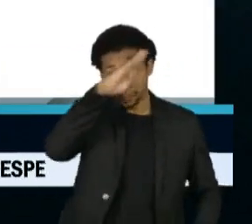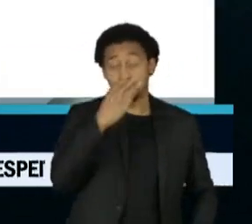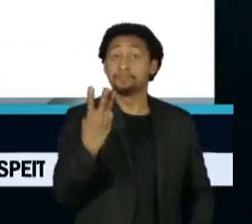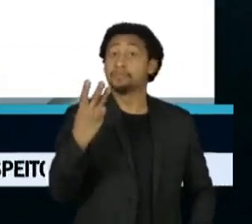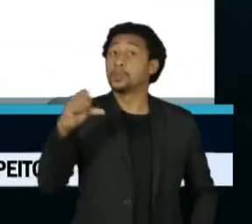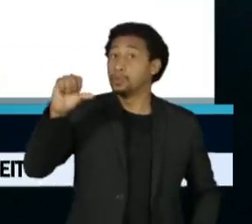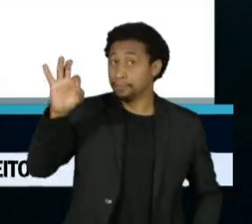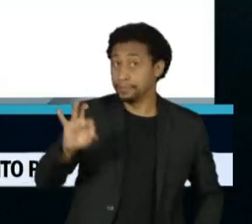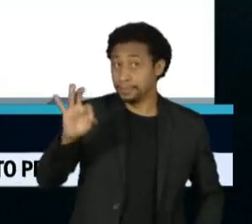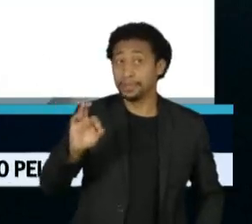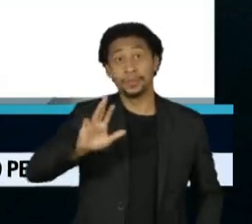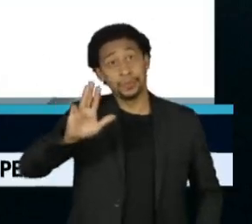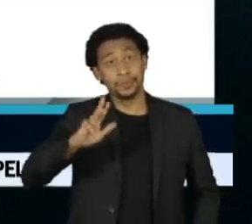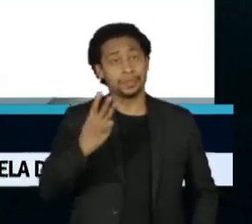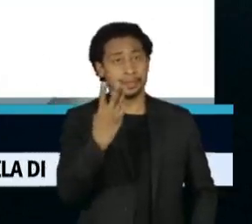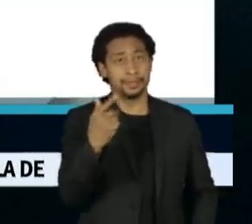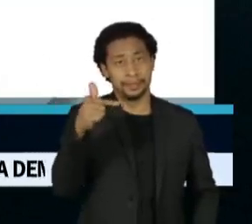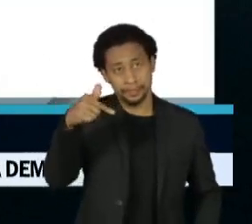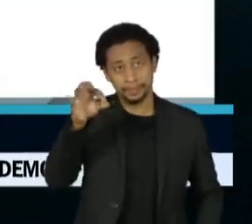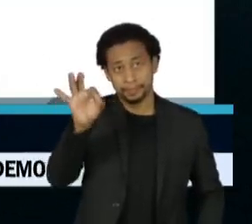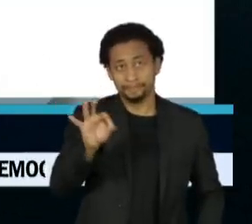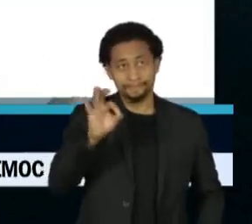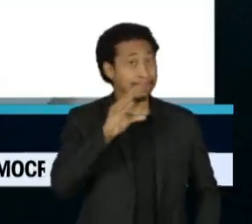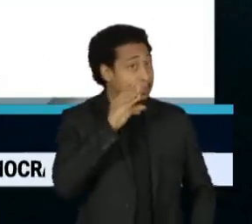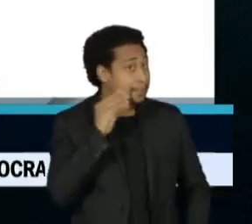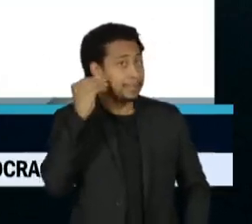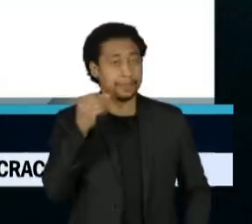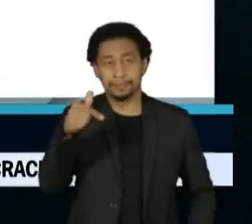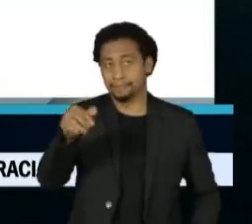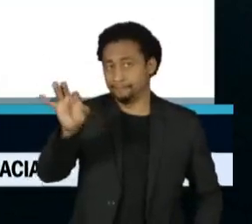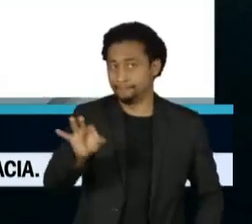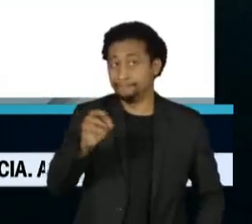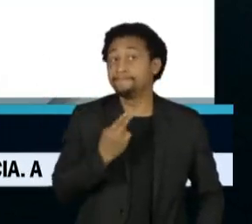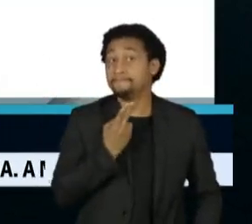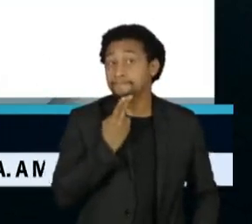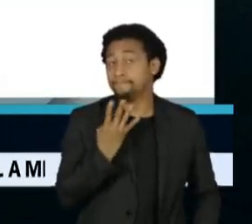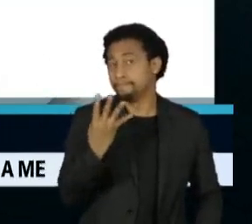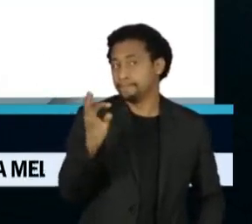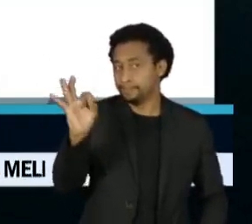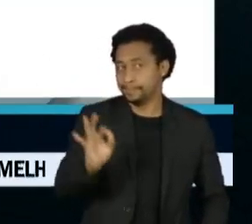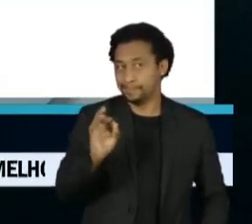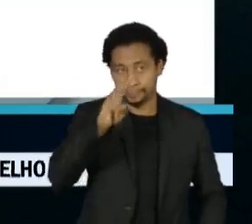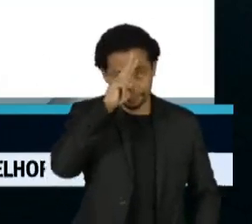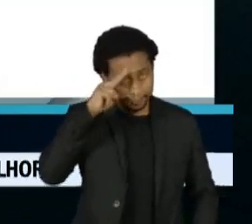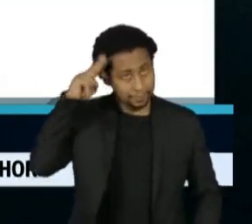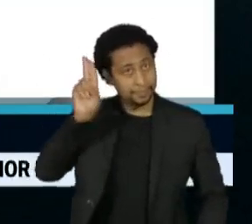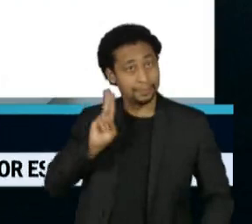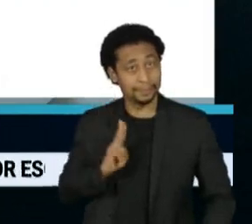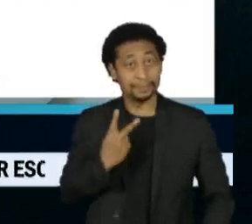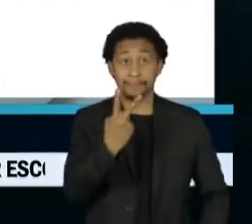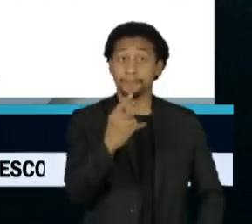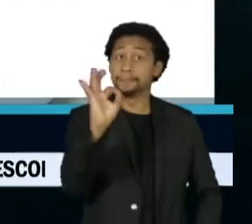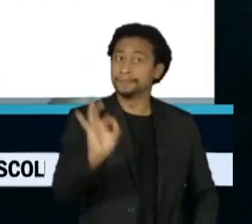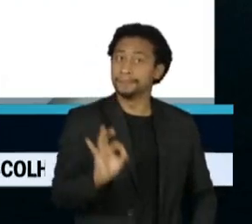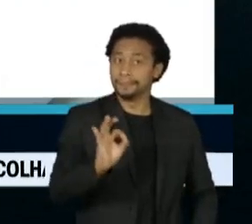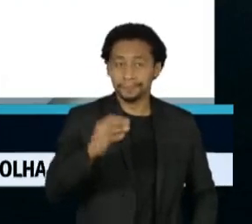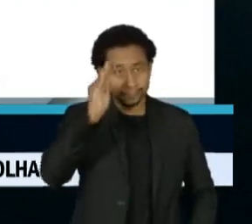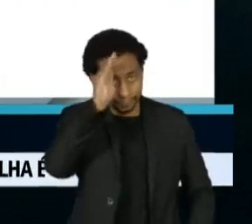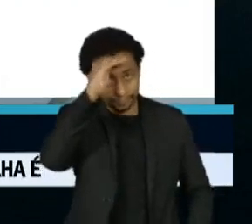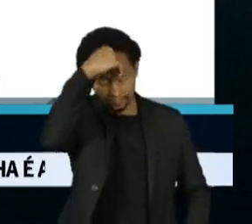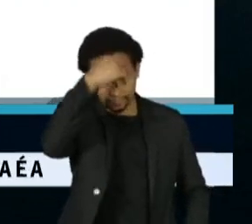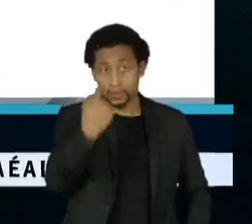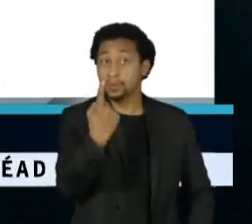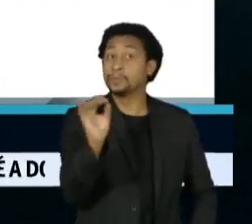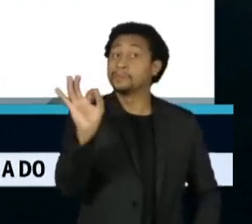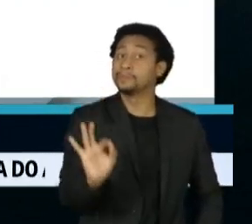vem a seguir com 37%. Ciro tem 7%. Simone, 4%. Soraya aparece com 2%. E Felipe